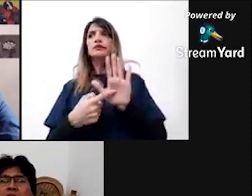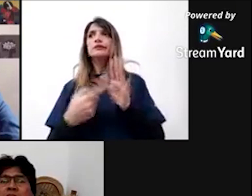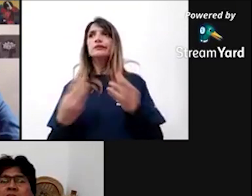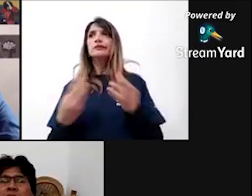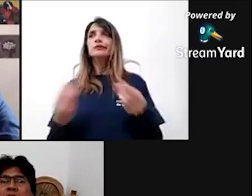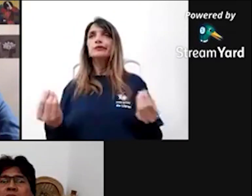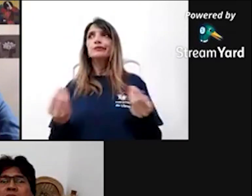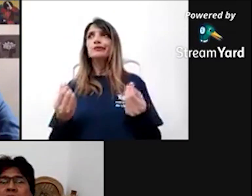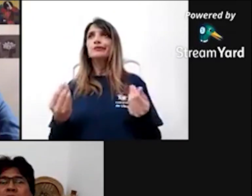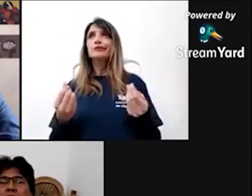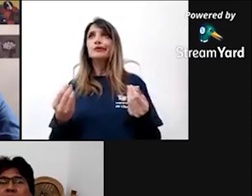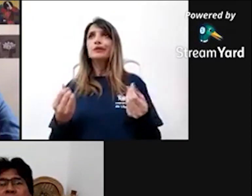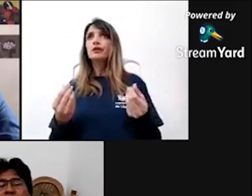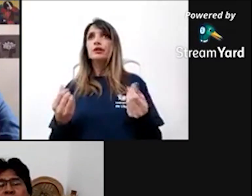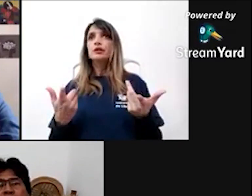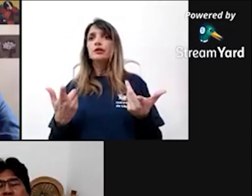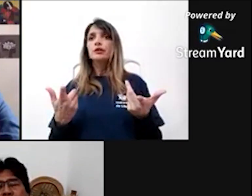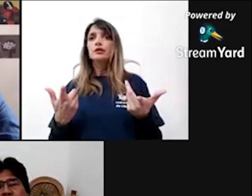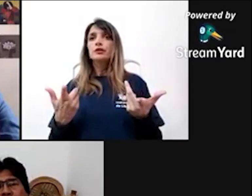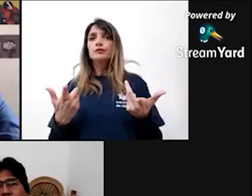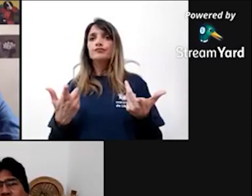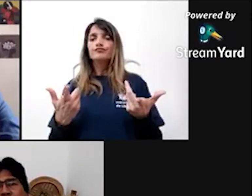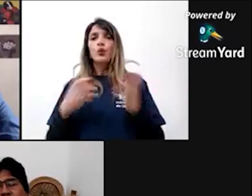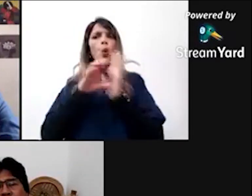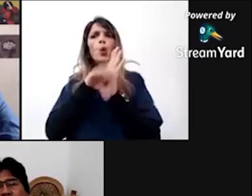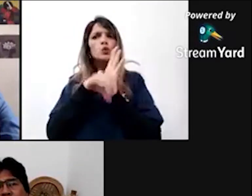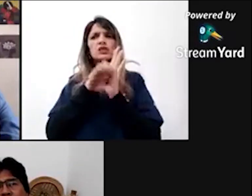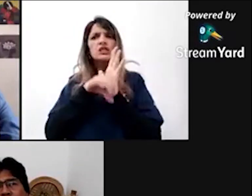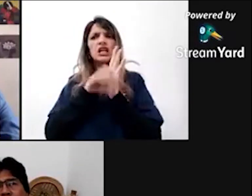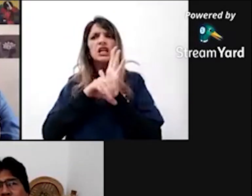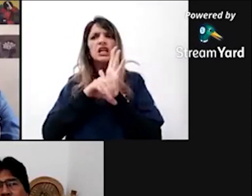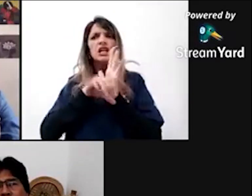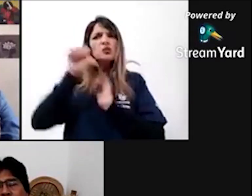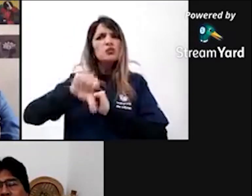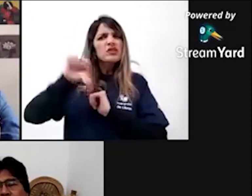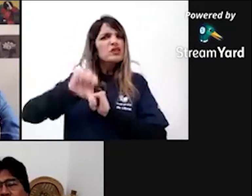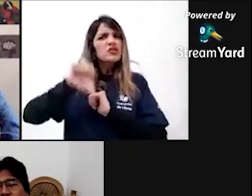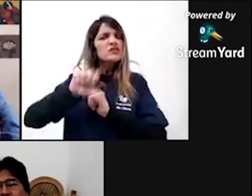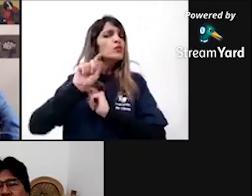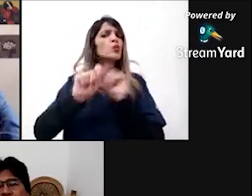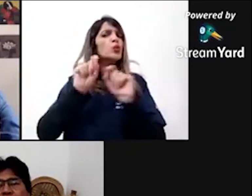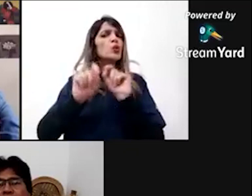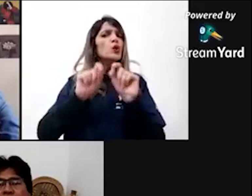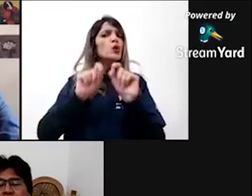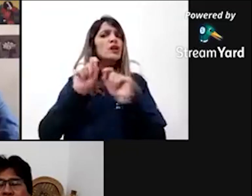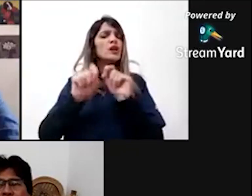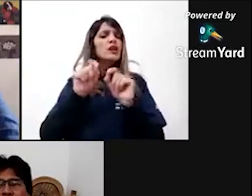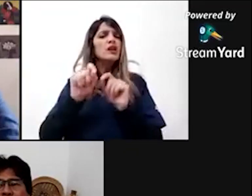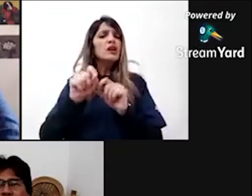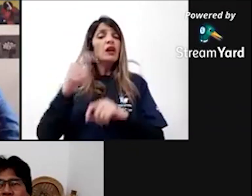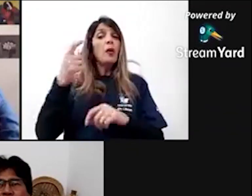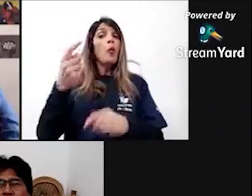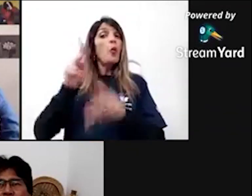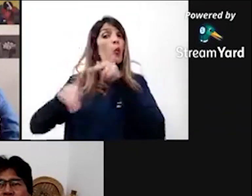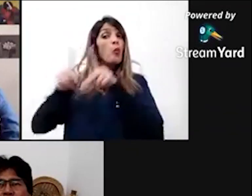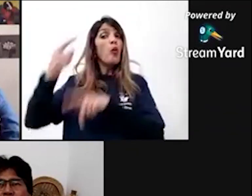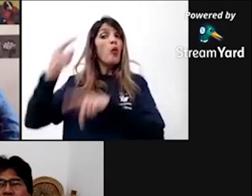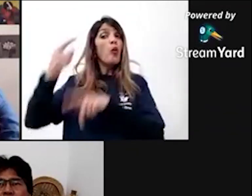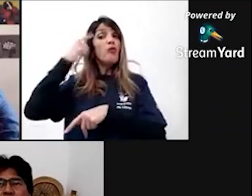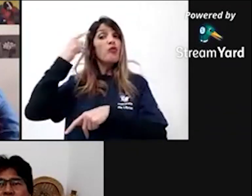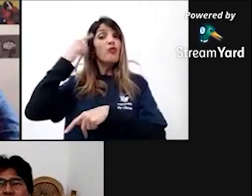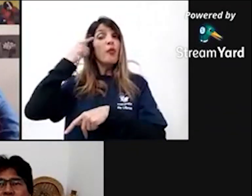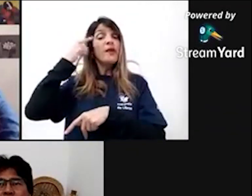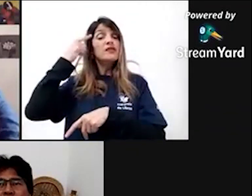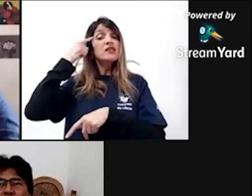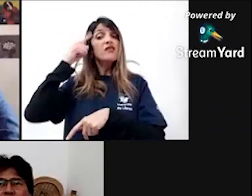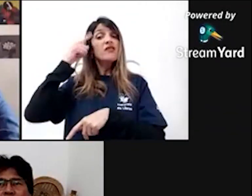dando uma definição negativa para aquilo que efetivamente eles consideravam que nós éramos, né?